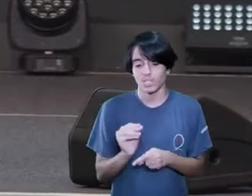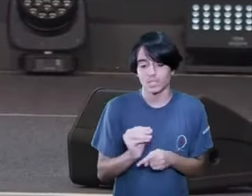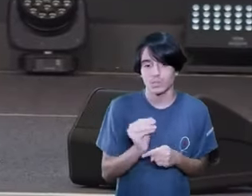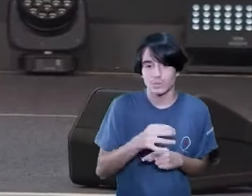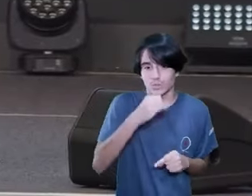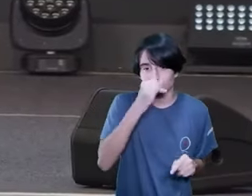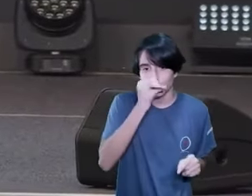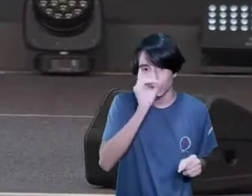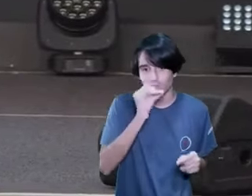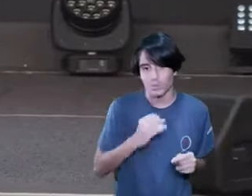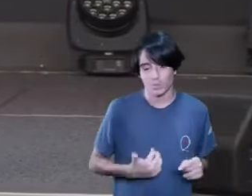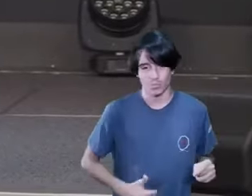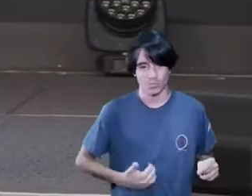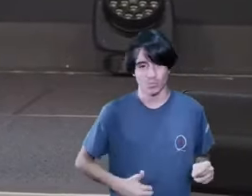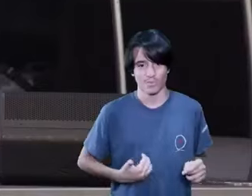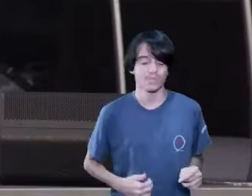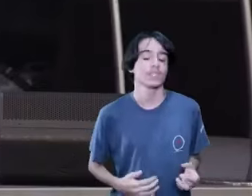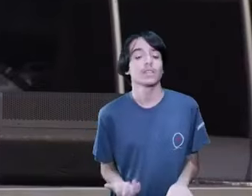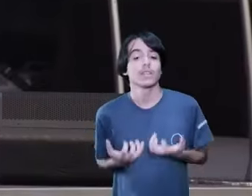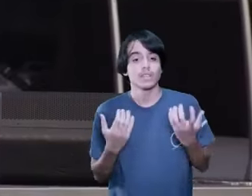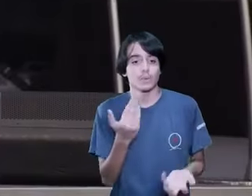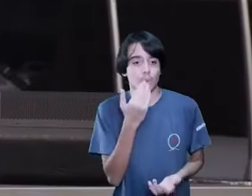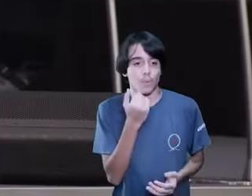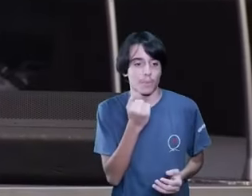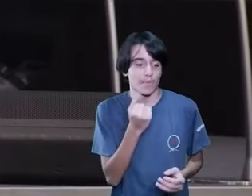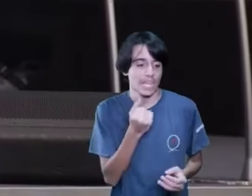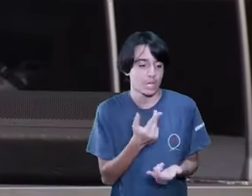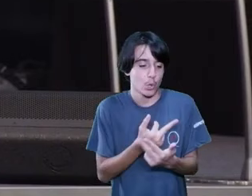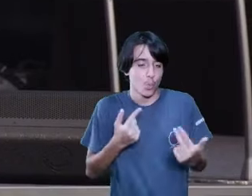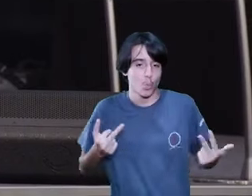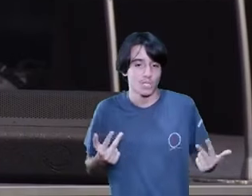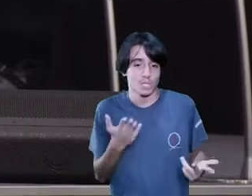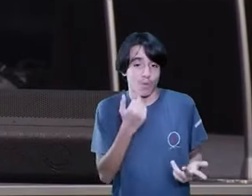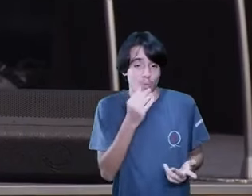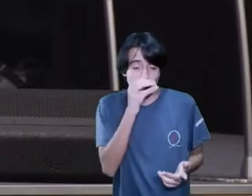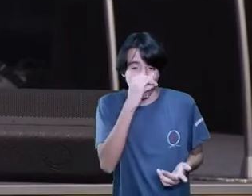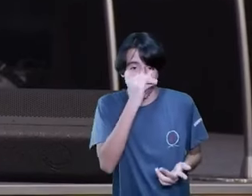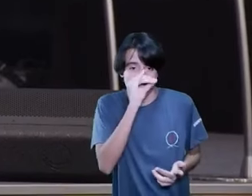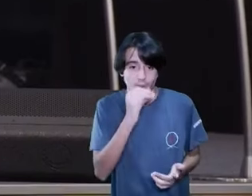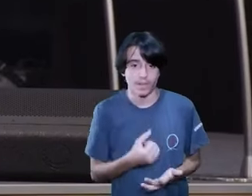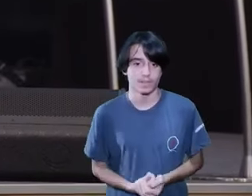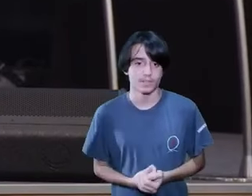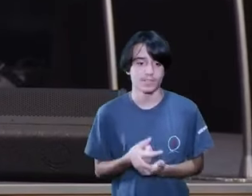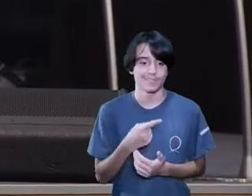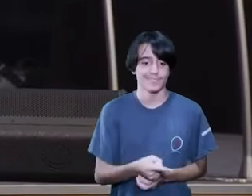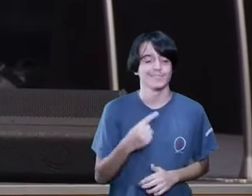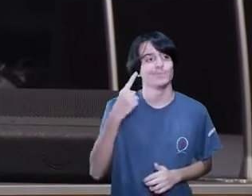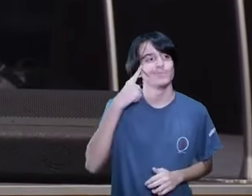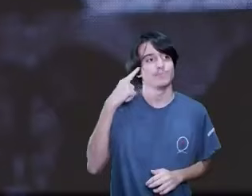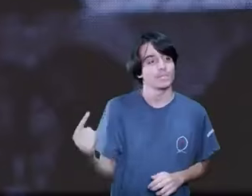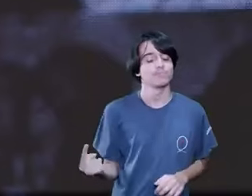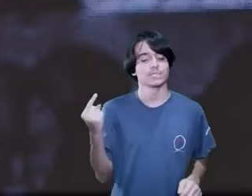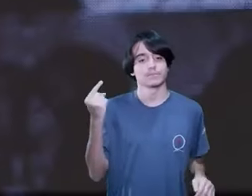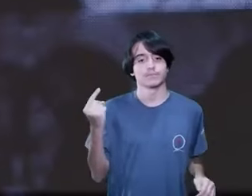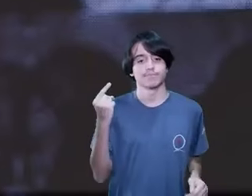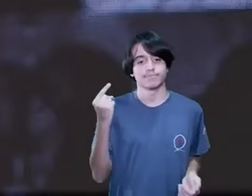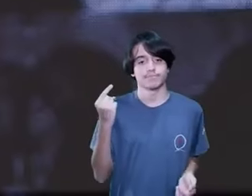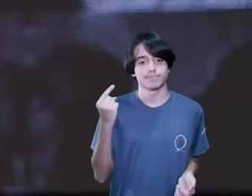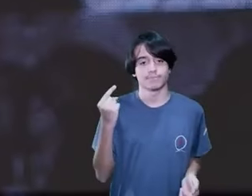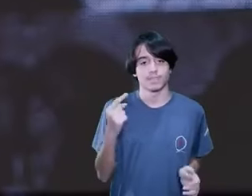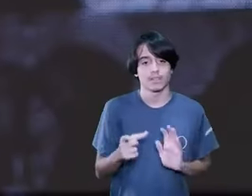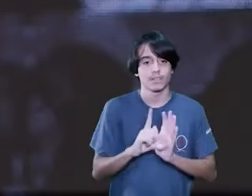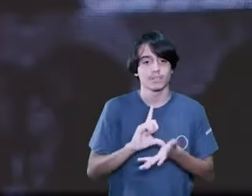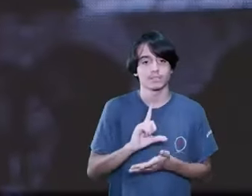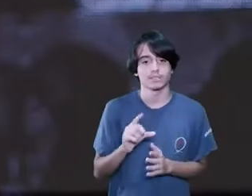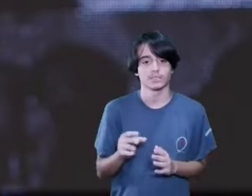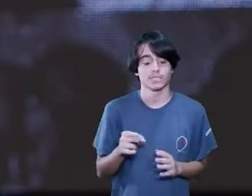fome, desejando comer as comidas dos porcos. Aí diz o texto, e caindo ele em... Antes ele